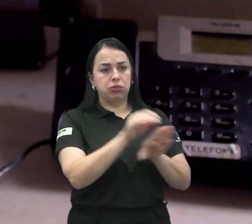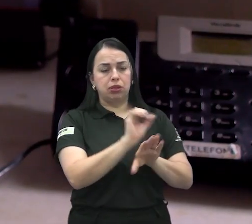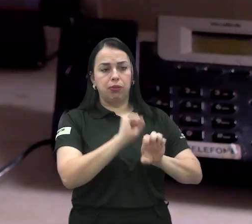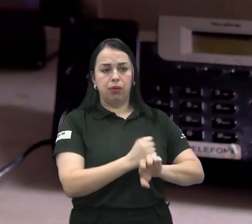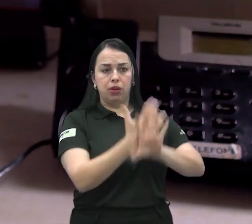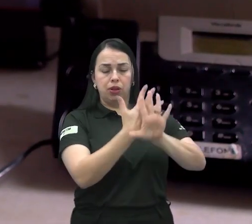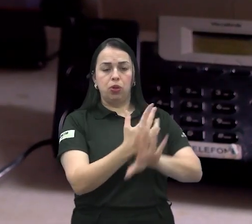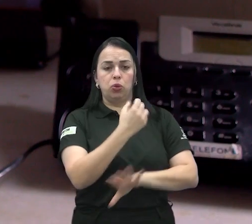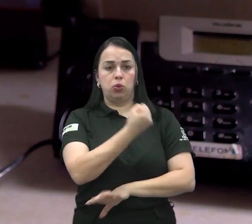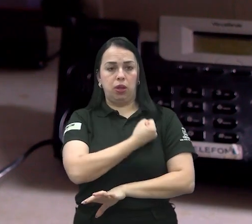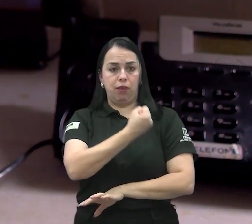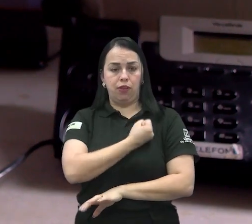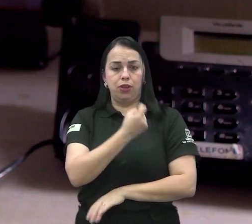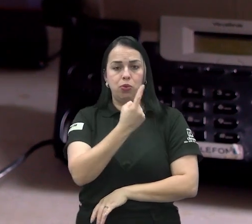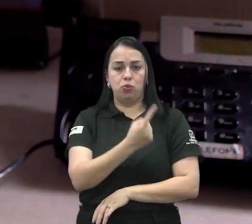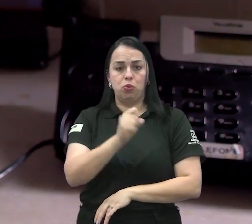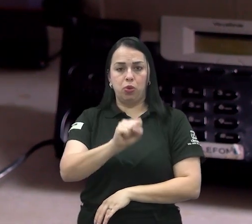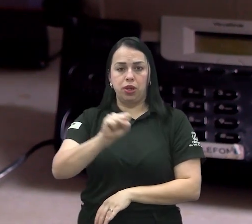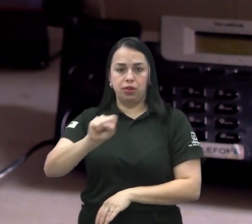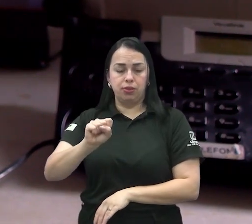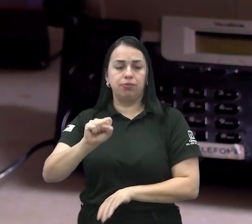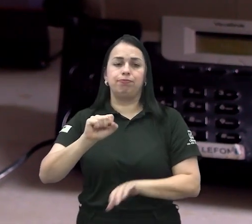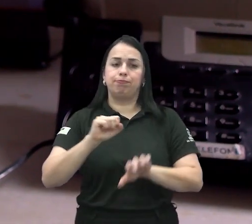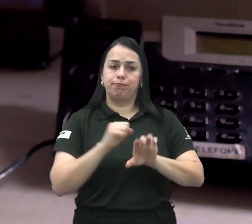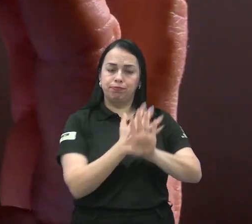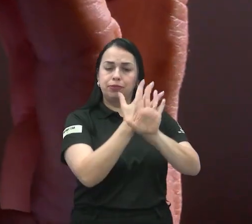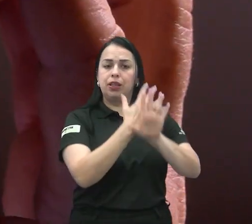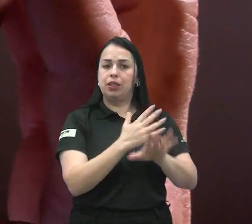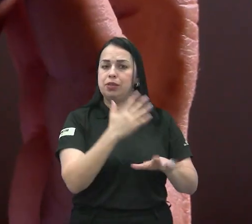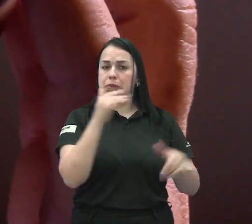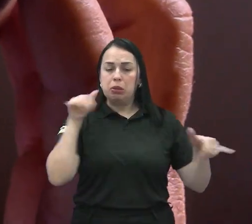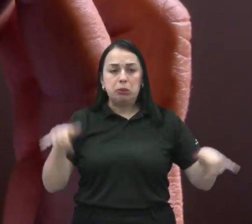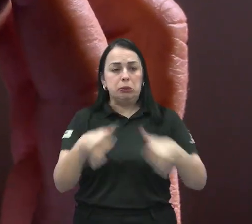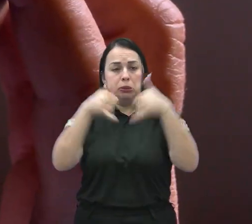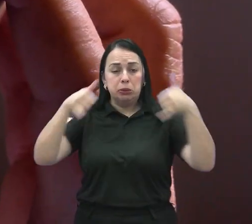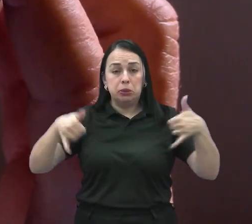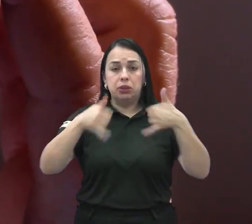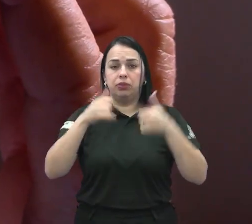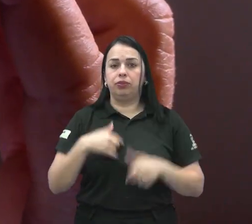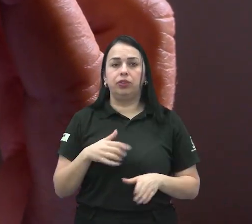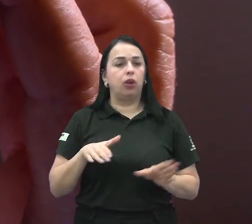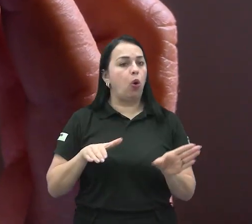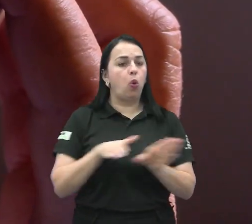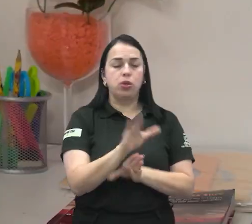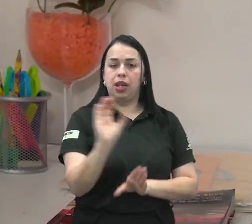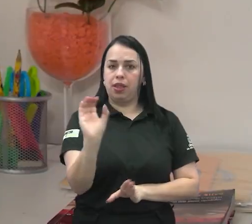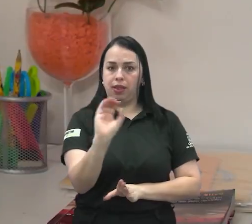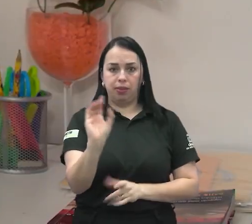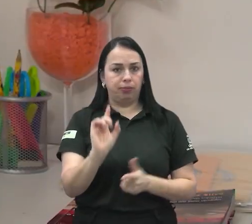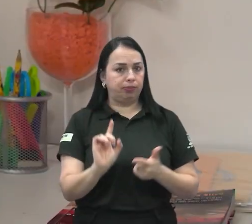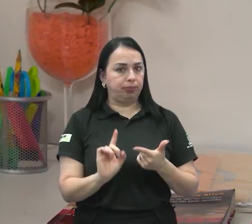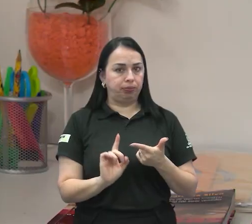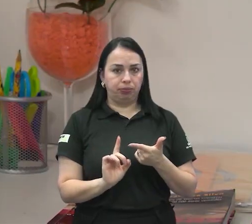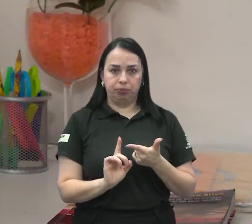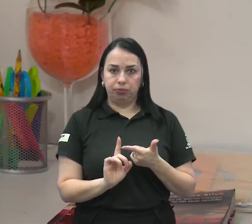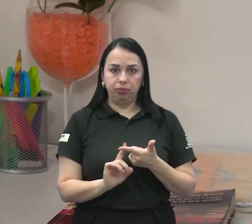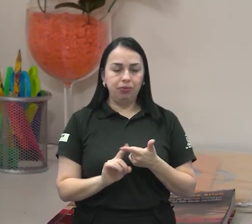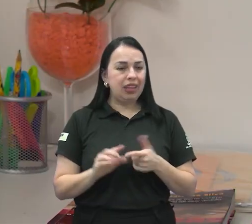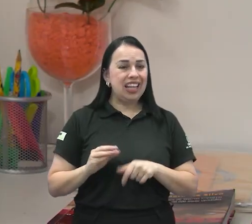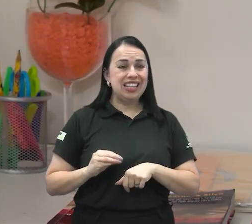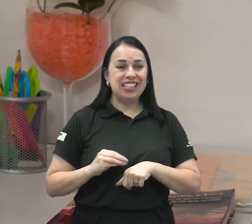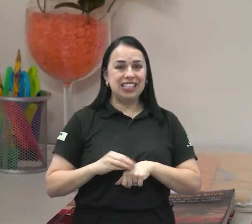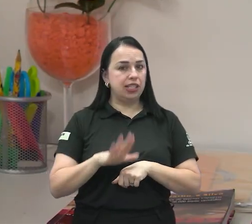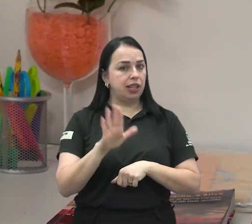orientar as pessoas que ligam para o telefone 188. E a demanda do CVV é alta. Nós não